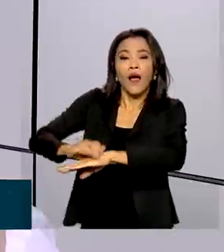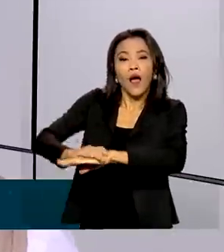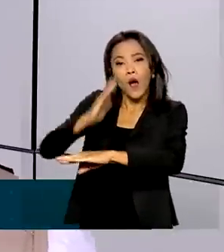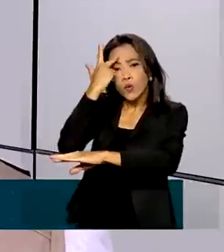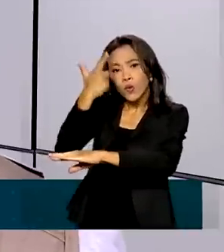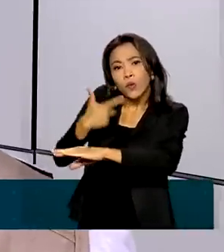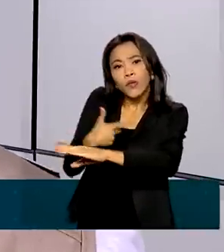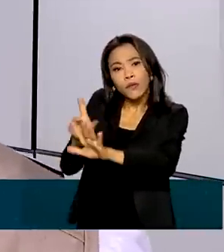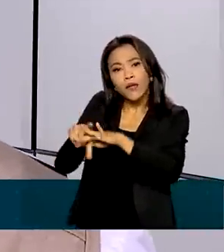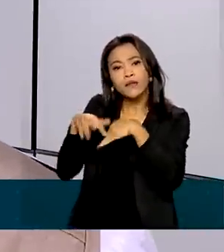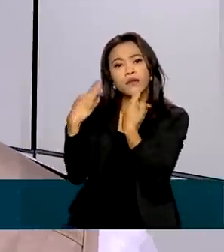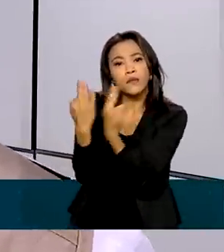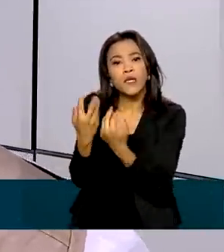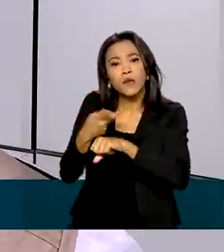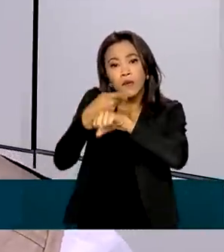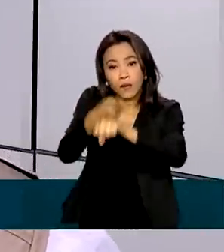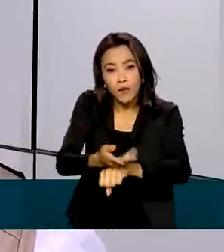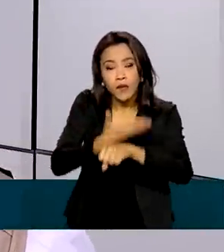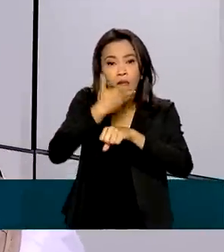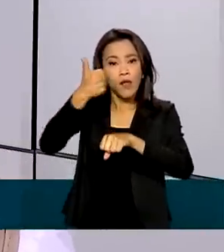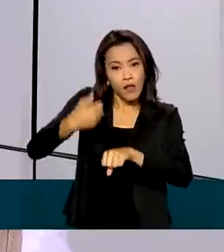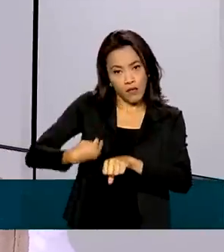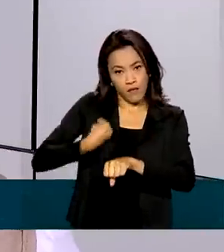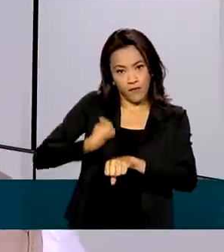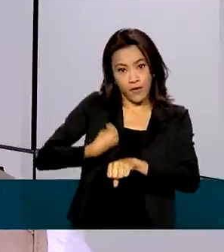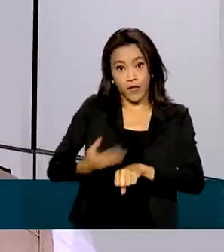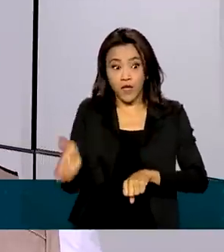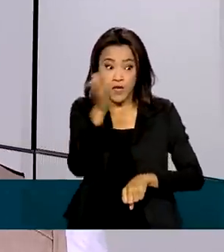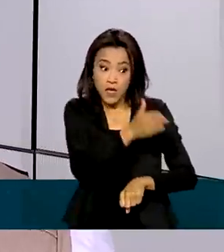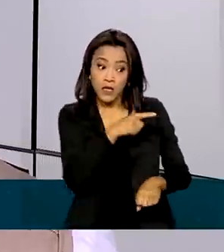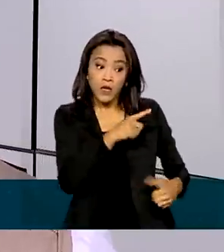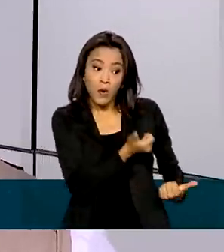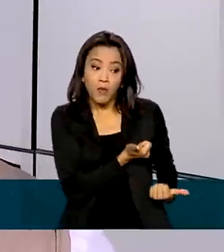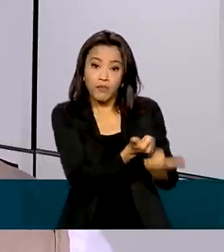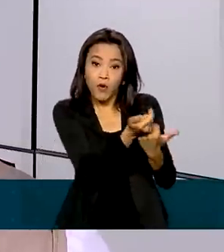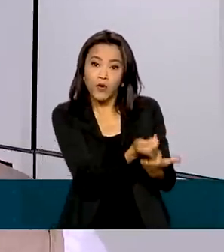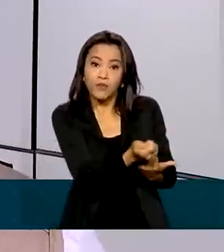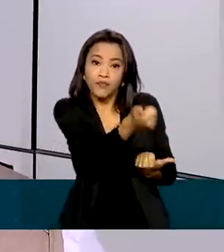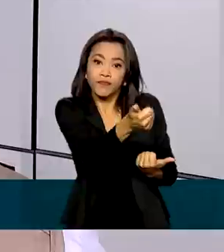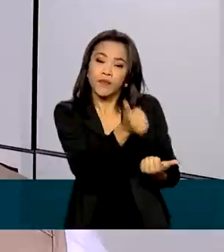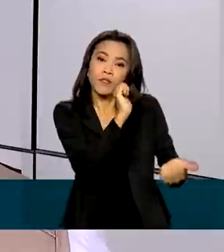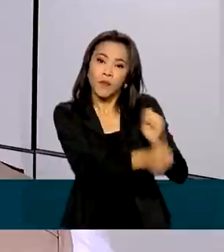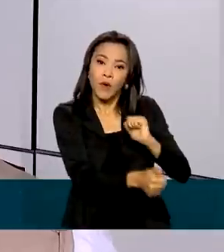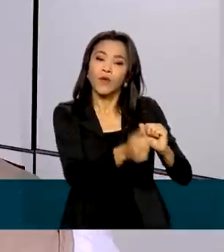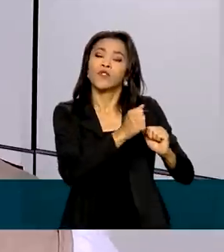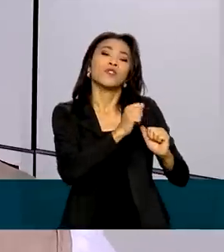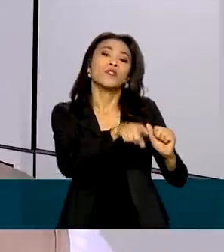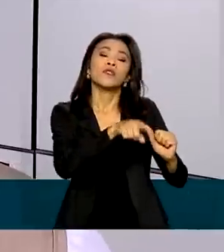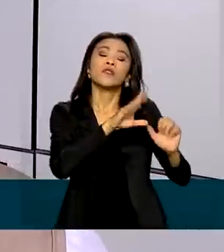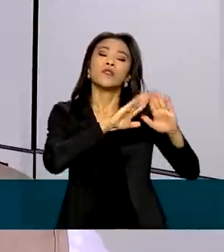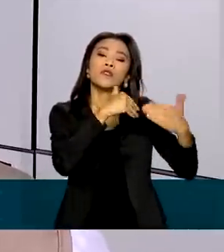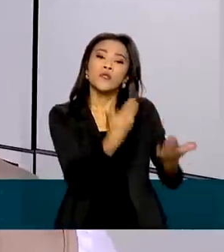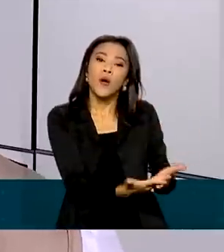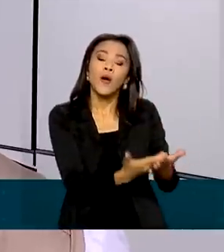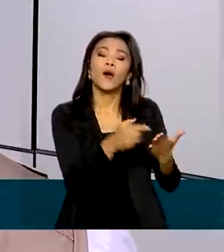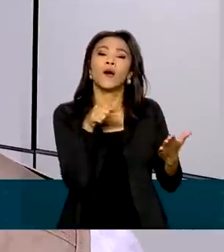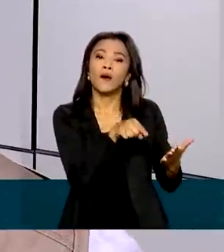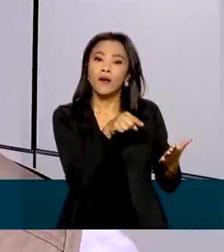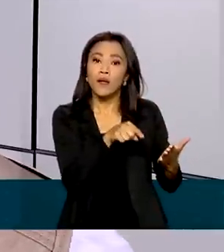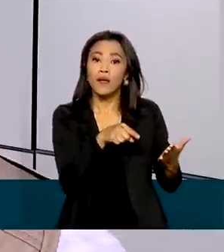por uma melhor qualidade de vida. Dentre elas, nós temos o Auxílio Esporte Escolar, uma inovação do Auxílio Brasil, que visa